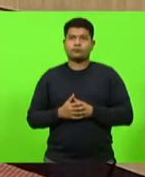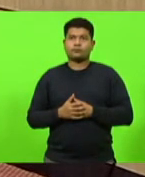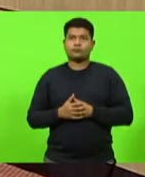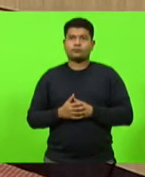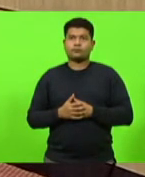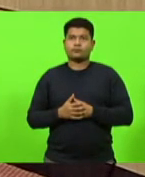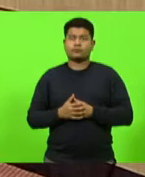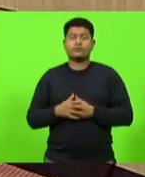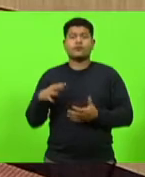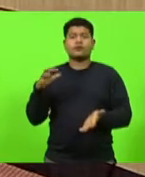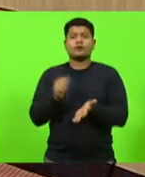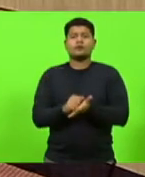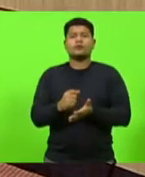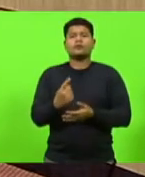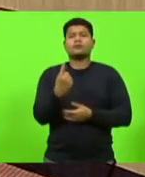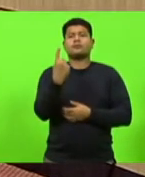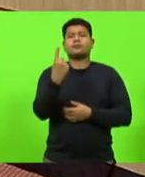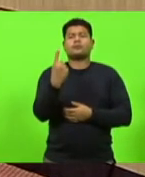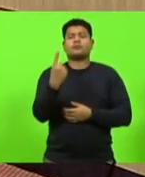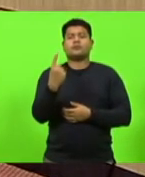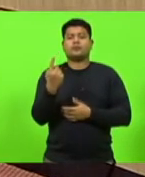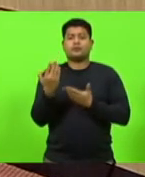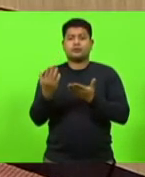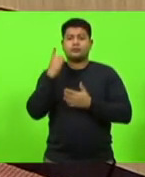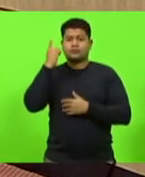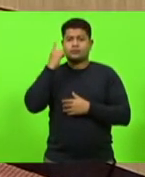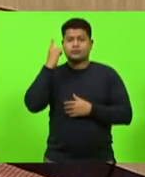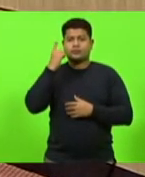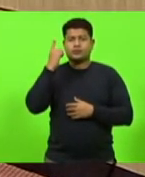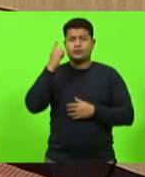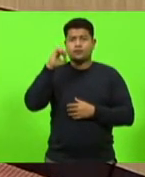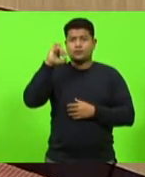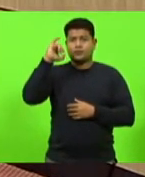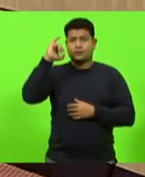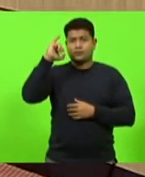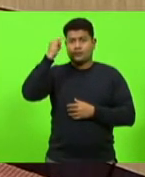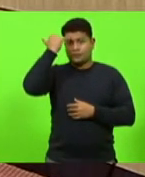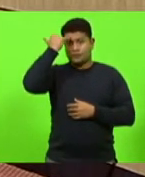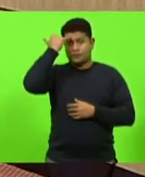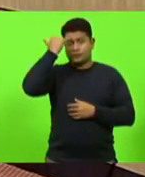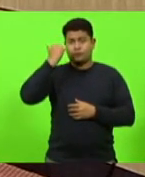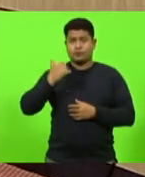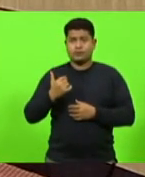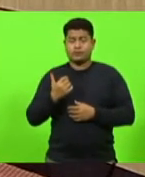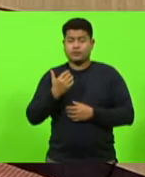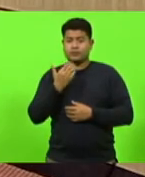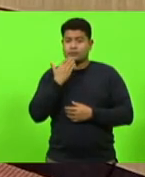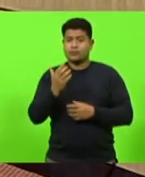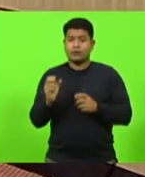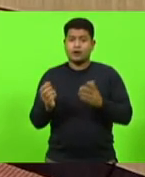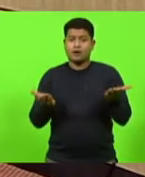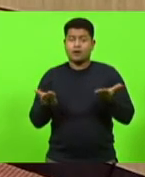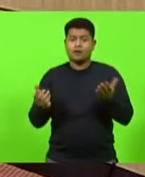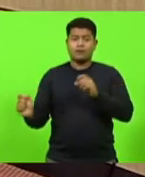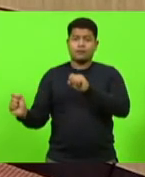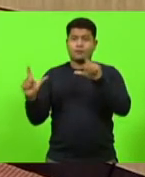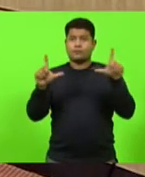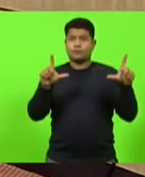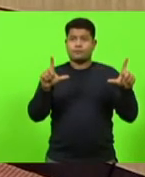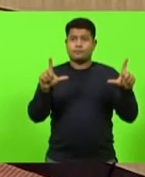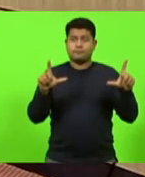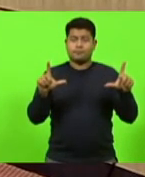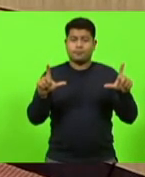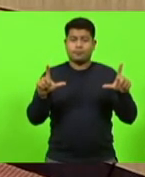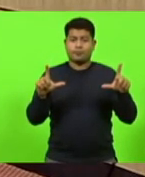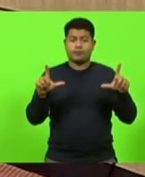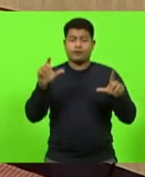um inscrito. Deputado Jair Mioto, Vossa Excelência se inscreveu antes para discutir a matéria, não? Mas eu faço a solicitação para que se abra o painel. A questão de ordem, presidente, só para me dar mais